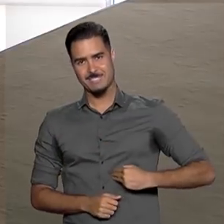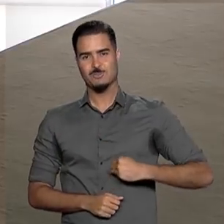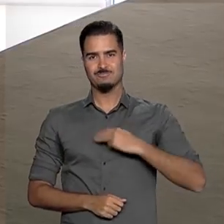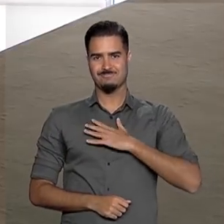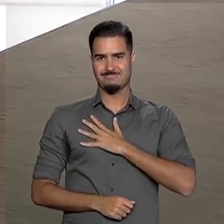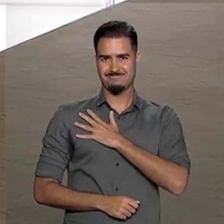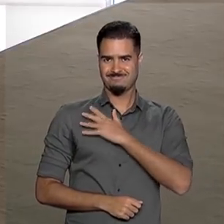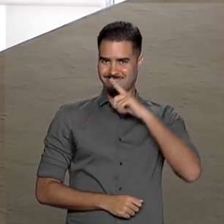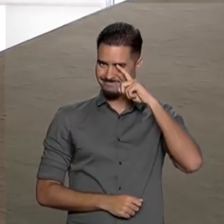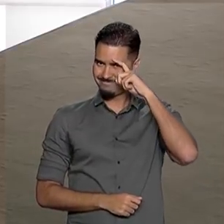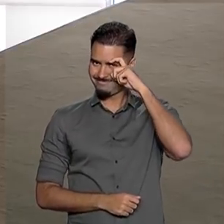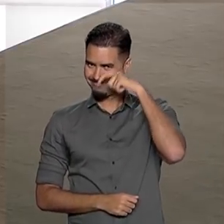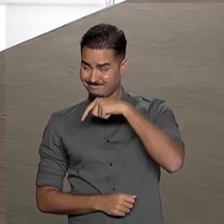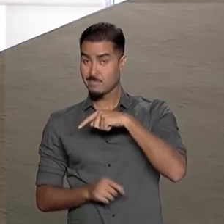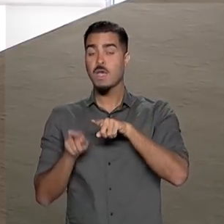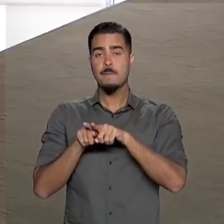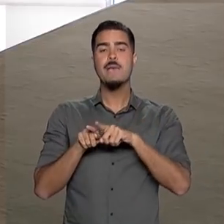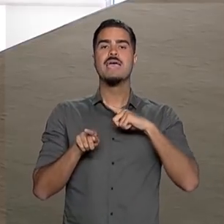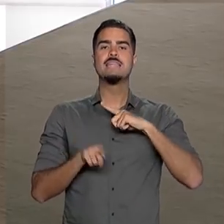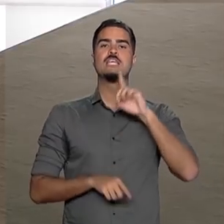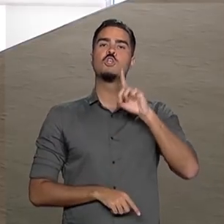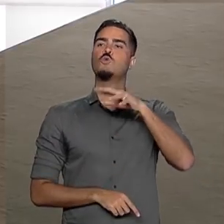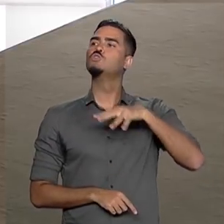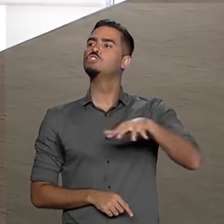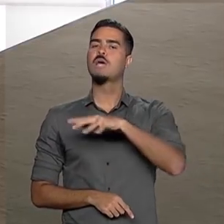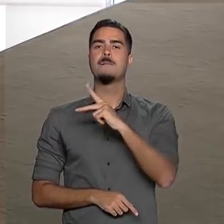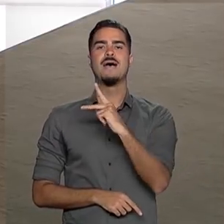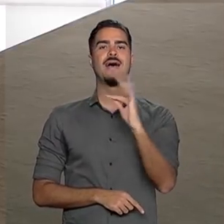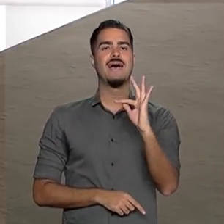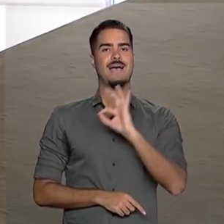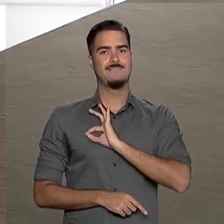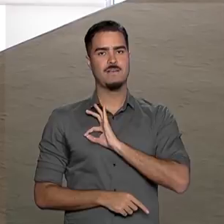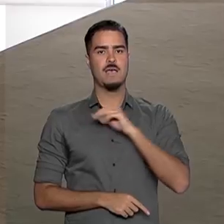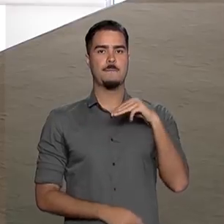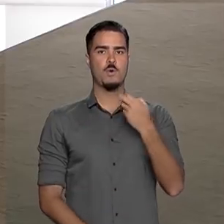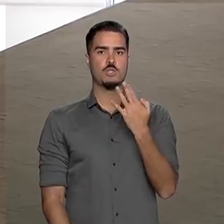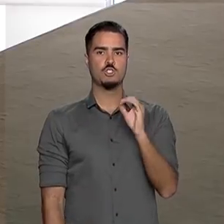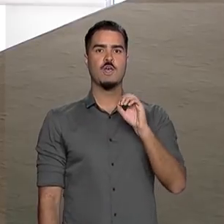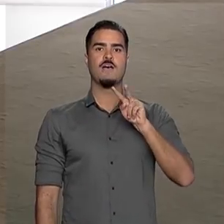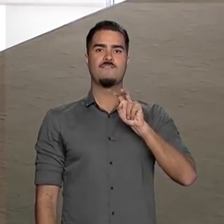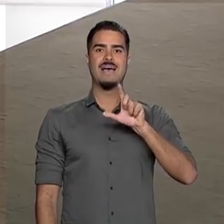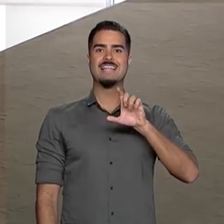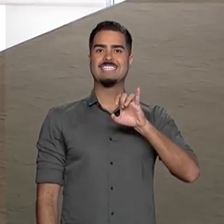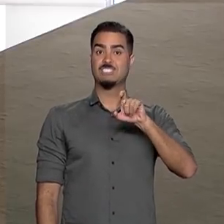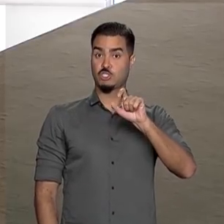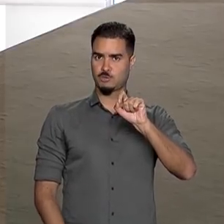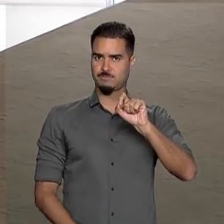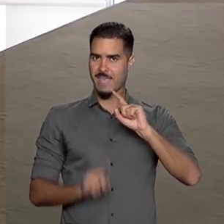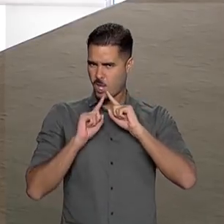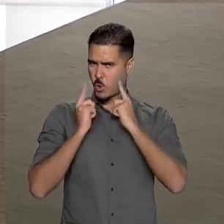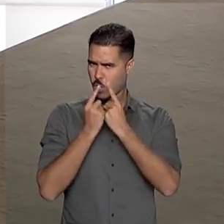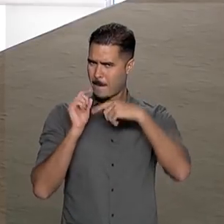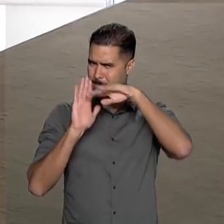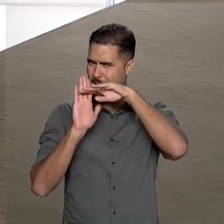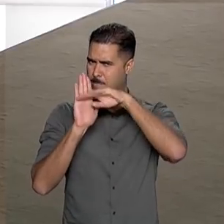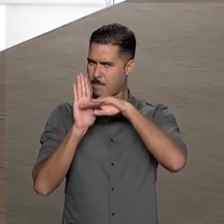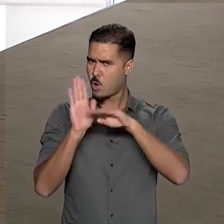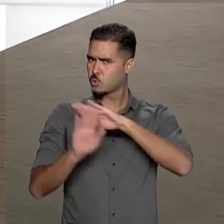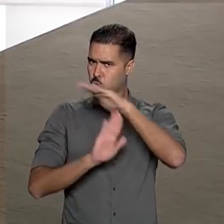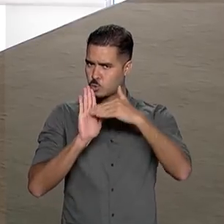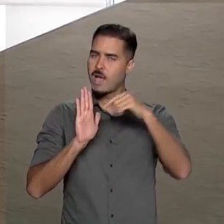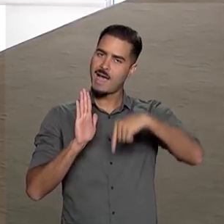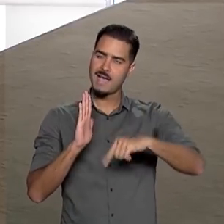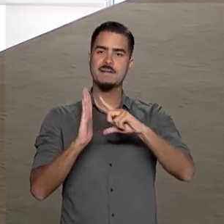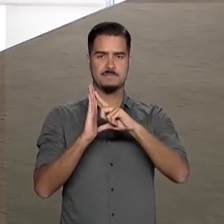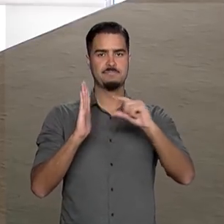moro e com o diretor-geral da Polícia Federal Maurício valeixo todas as reuniões do presidente Jair bolsonaro serão